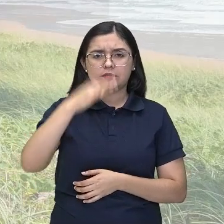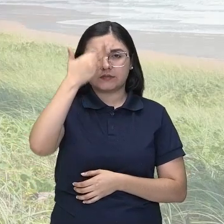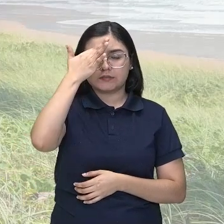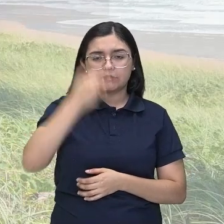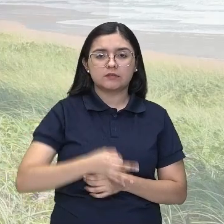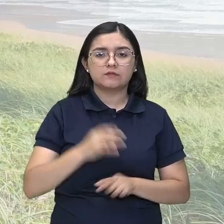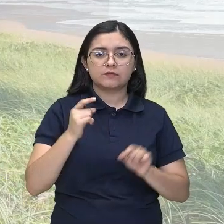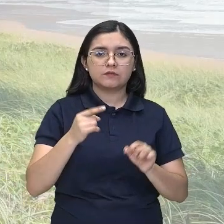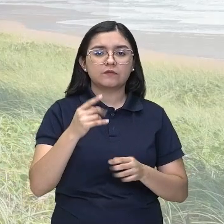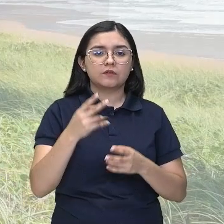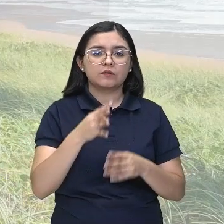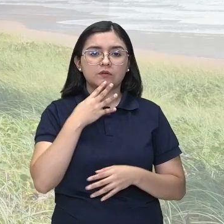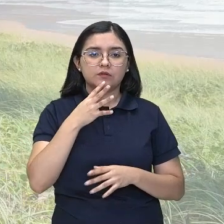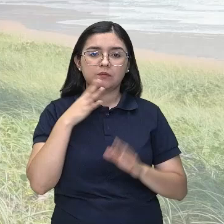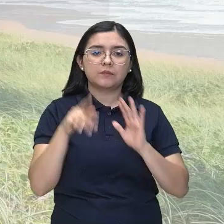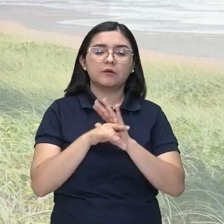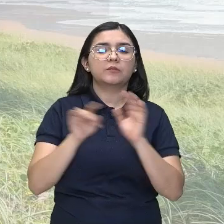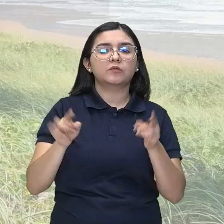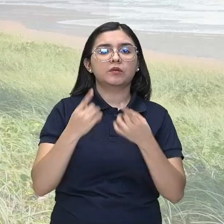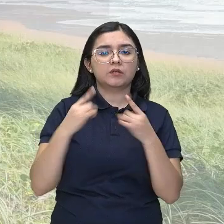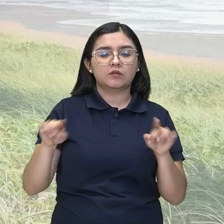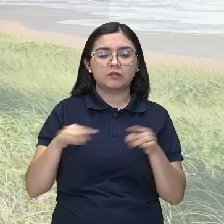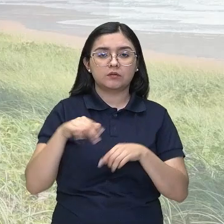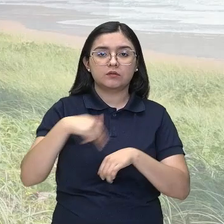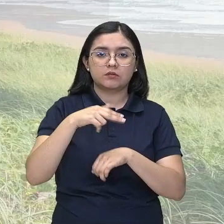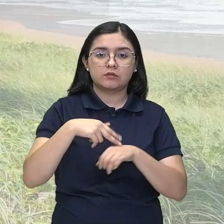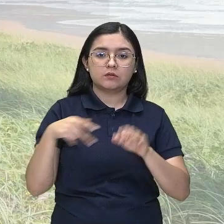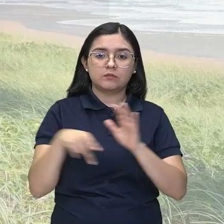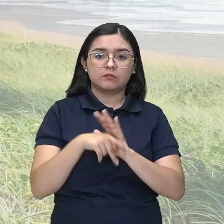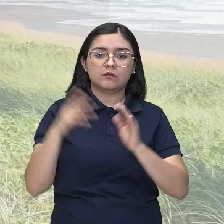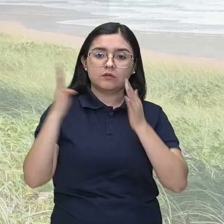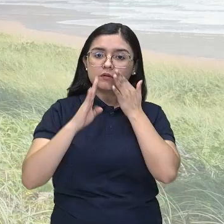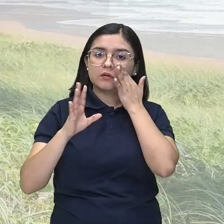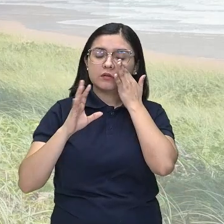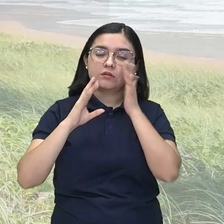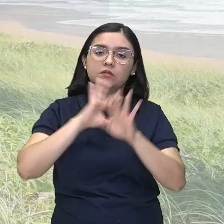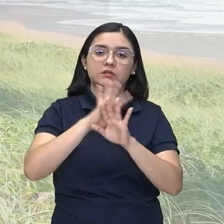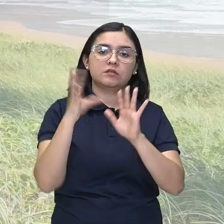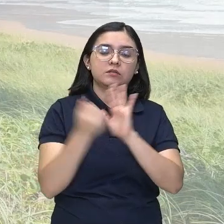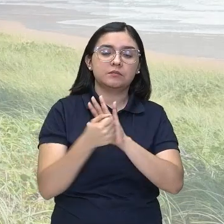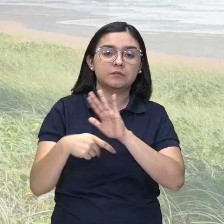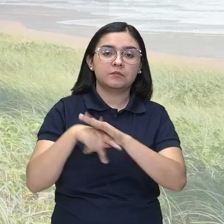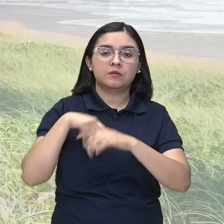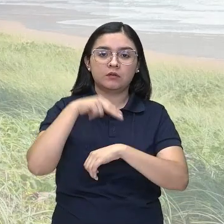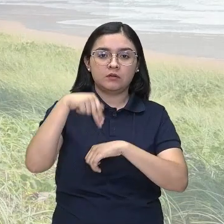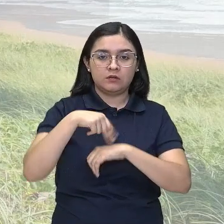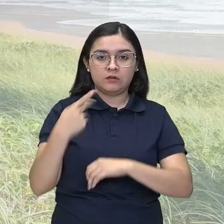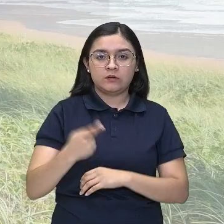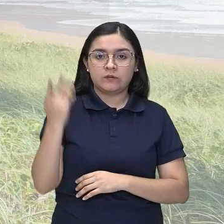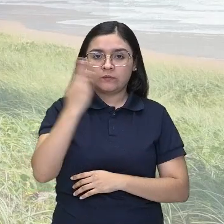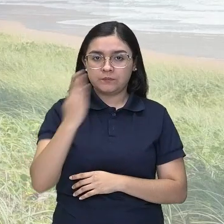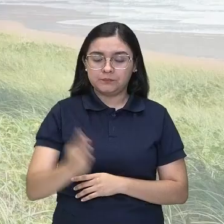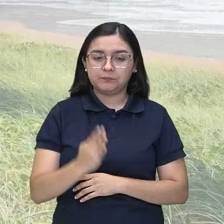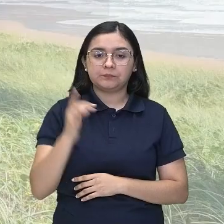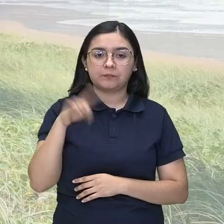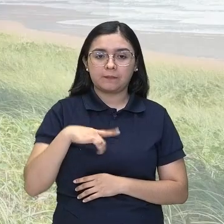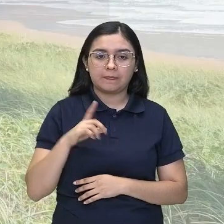reconhecê-lo no hino nacional brasileiro. Então, um dos grandes símbolos da nossa nacionalidade, do Brasil,